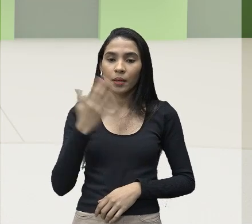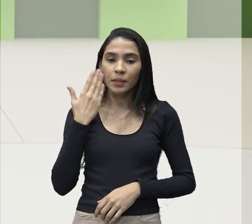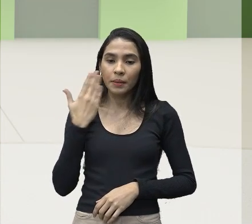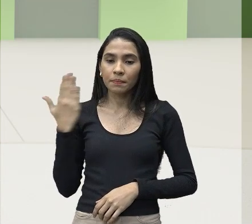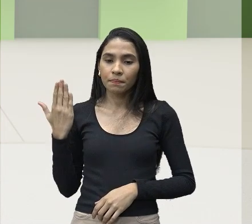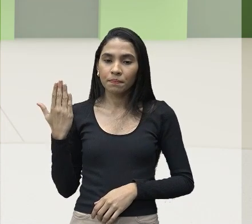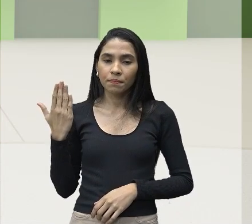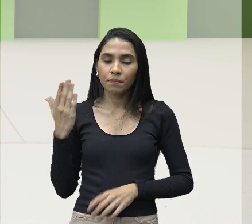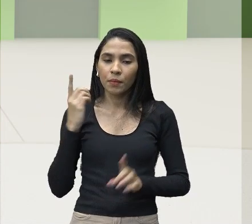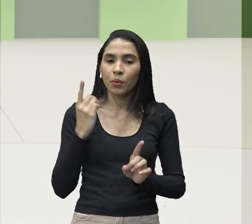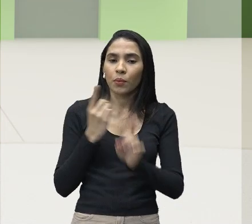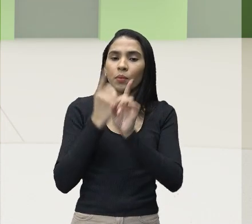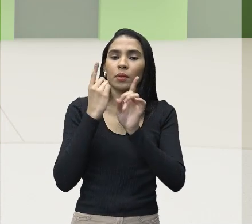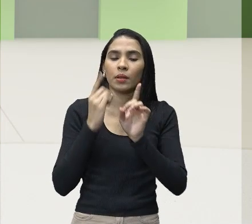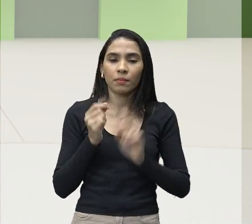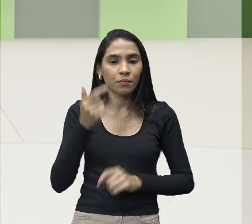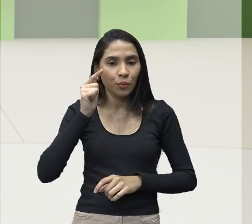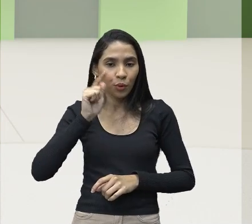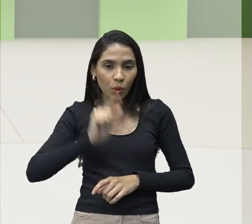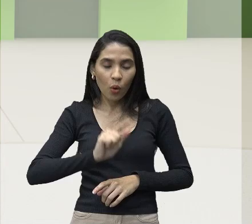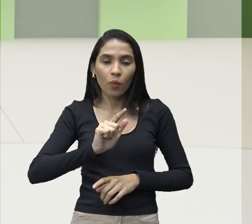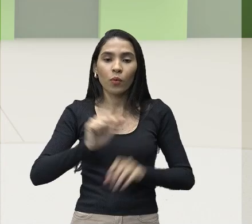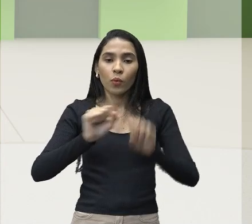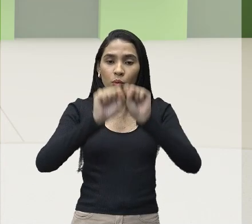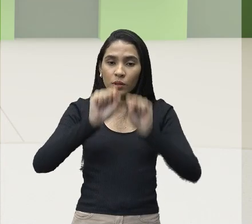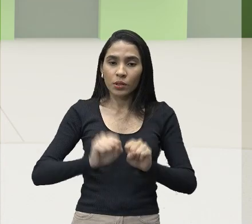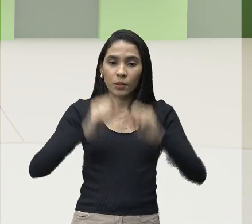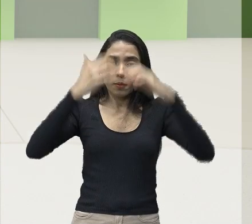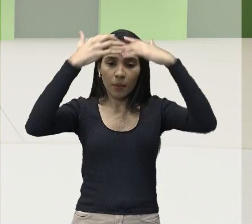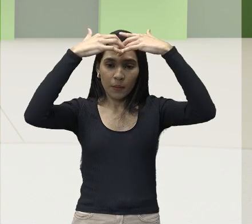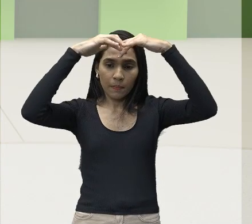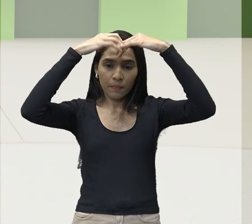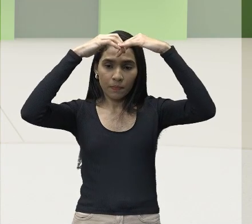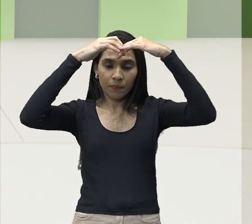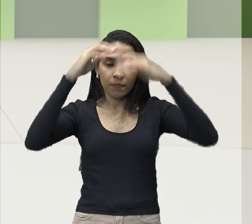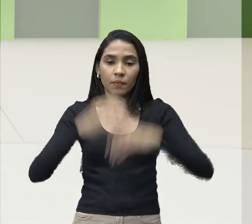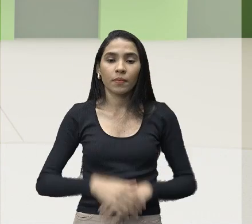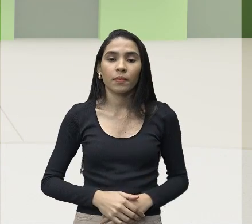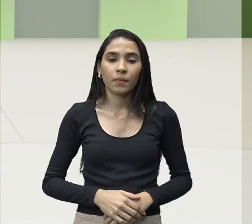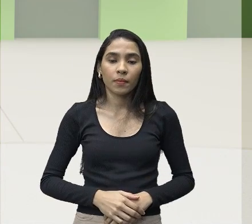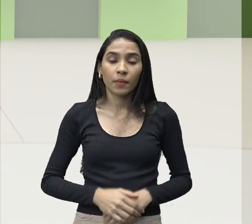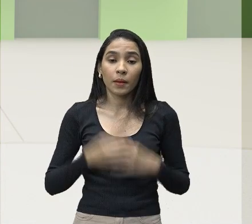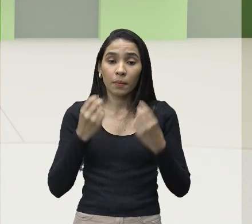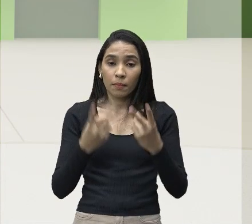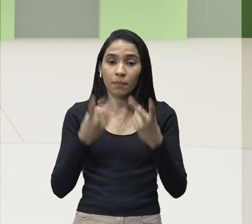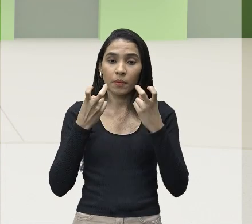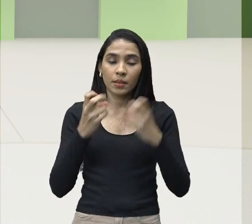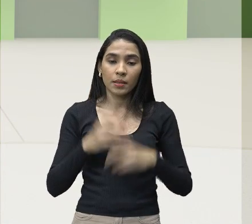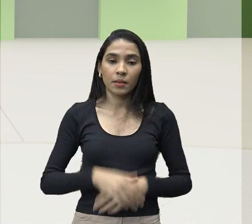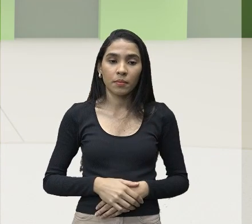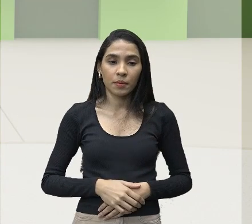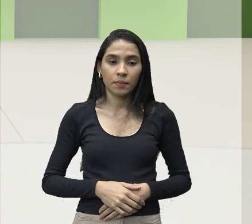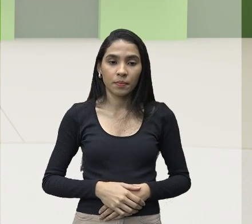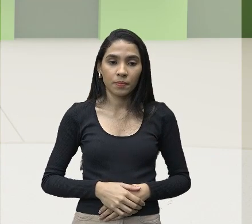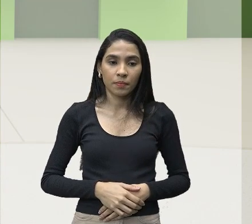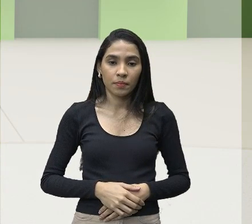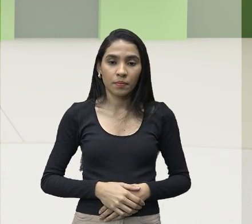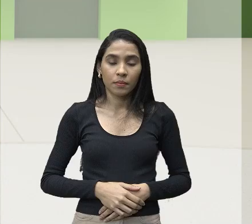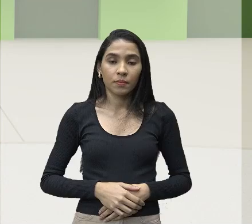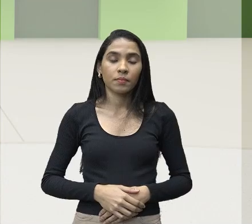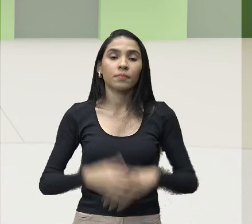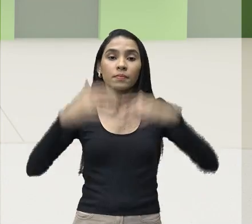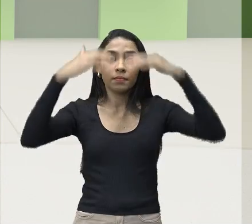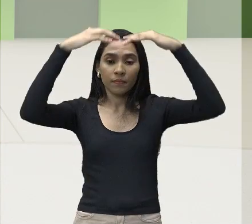vai identificar novamente o sistema nervoso central e periférico. Aqui eu observo com mais detalhes o